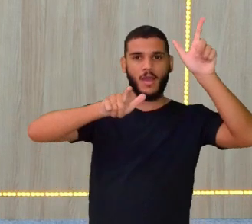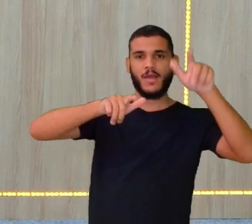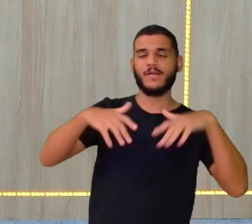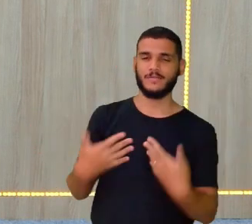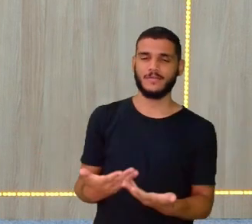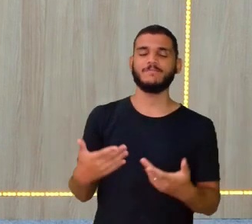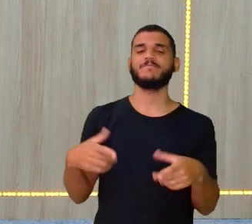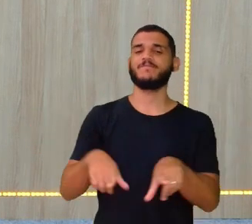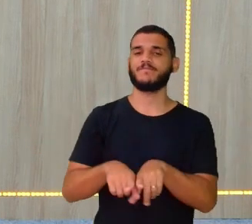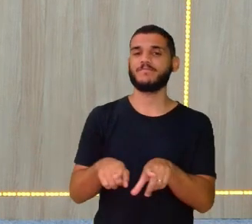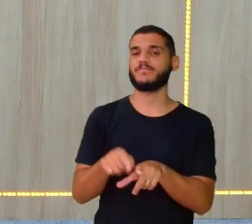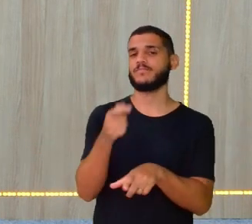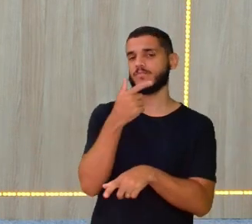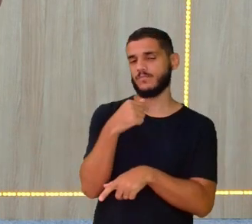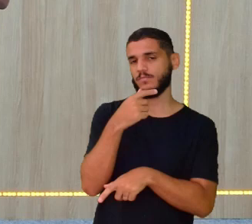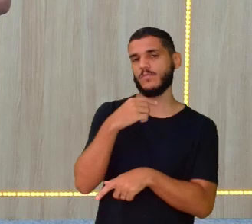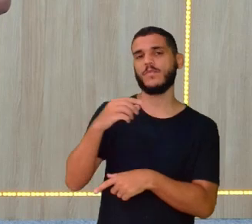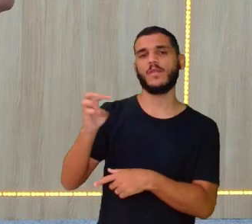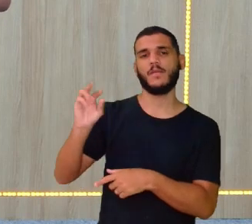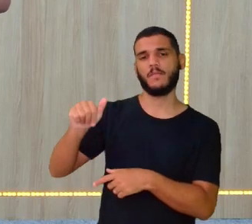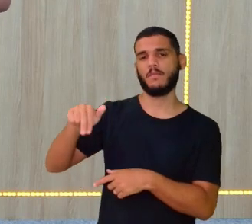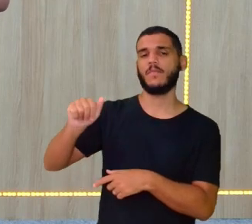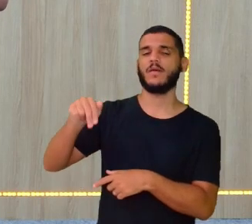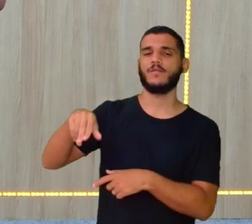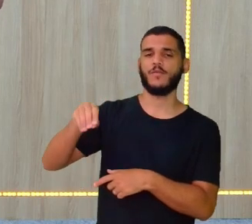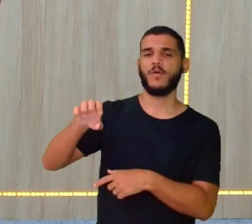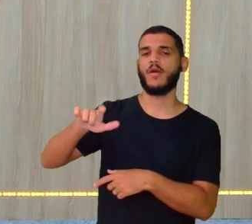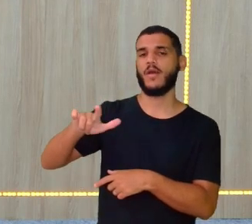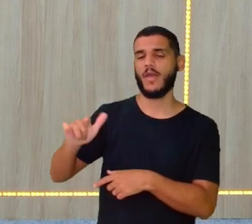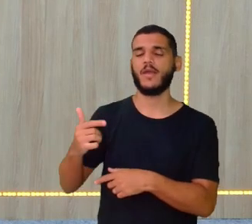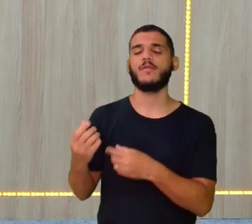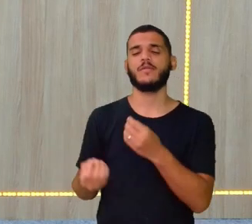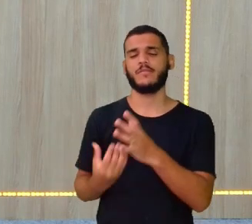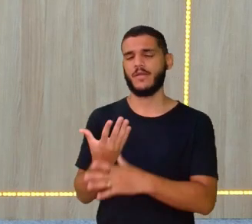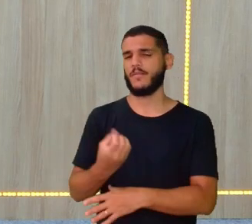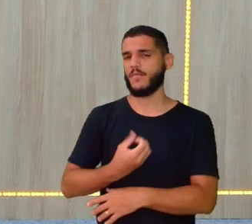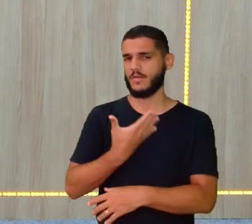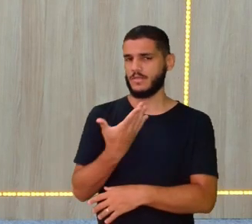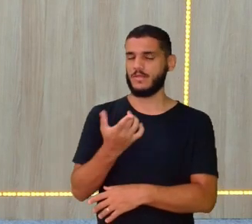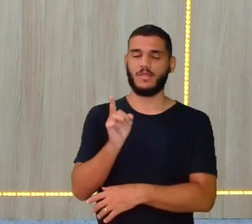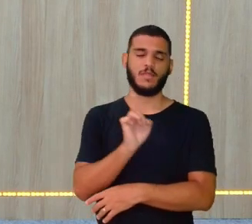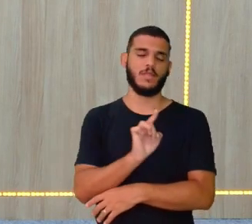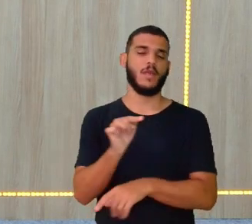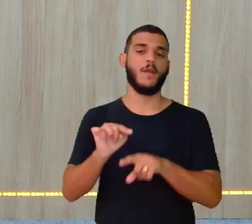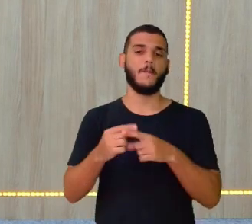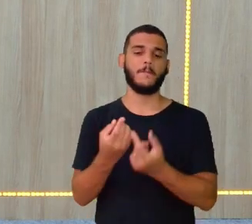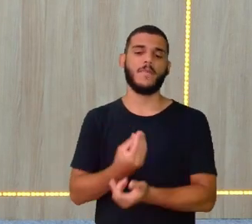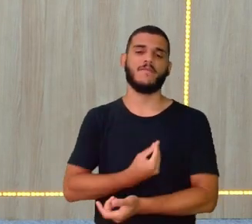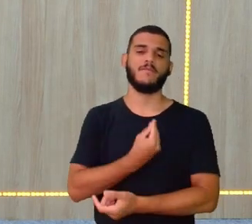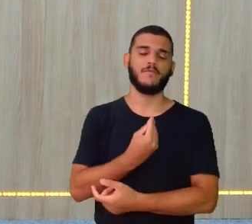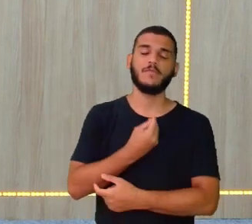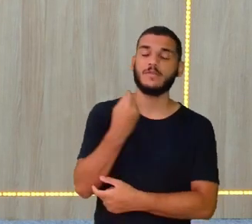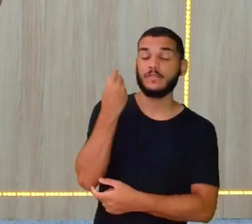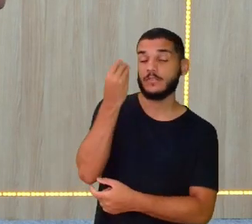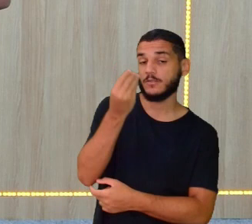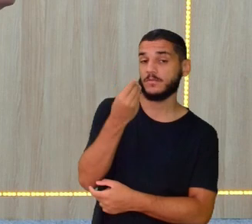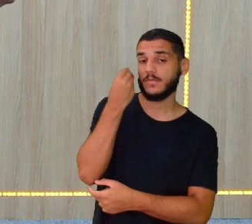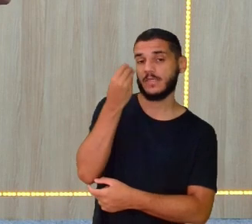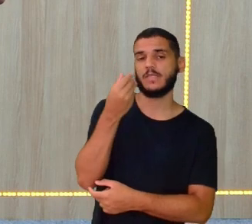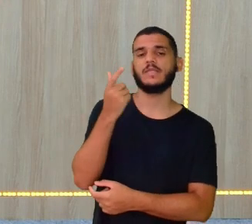mas aí Manuel de Barros, criança, já fazia poesia? Não, não é? Mas a sua vivência, não